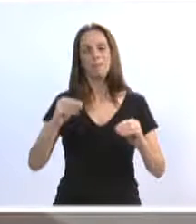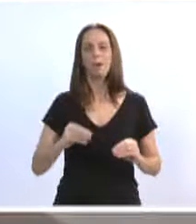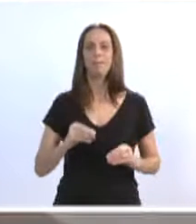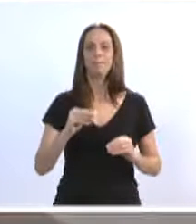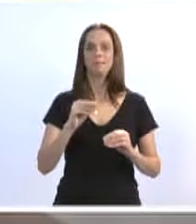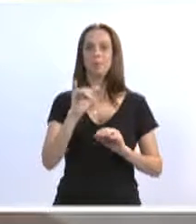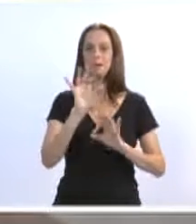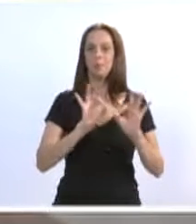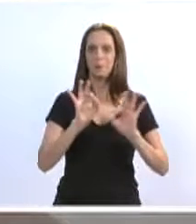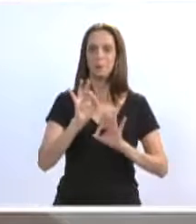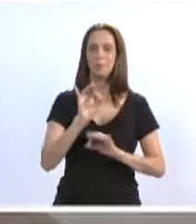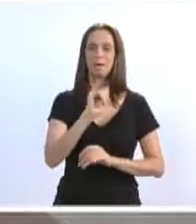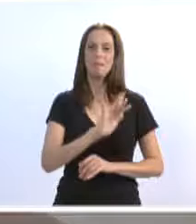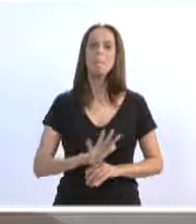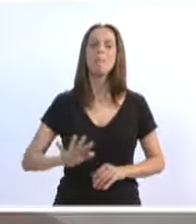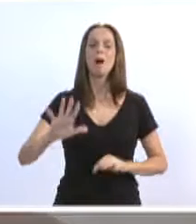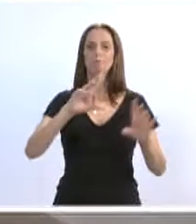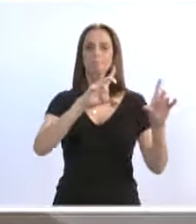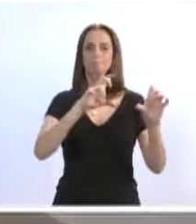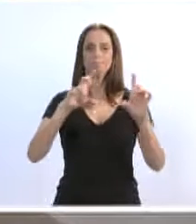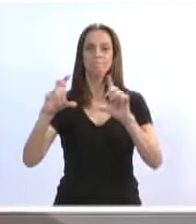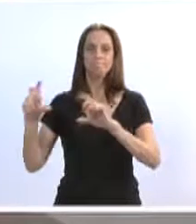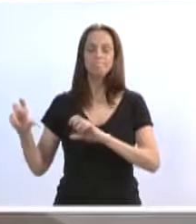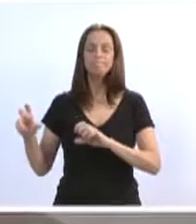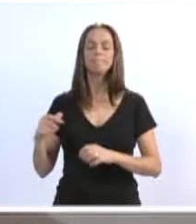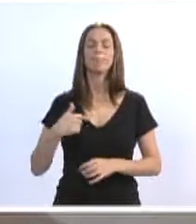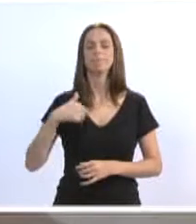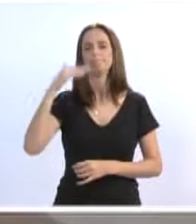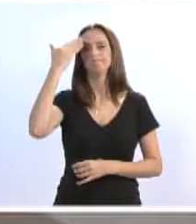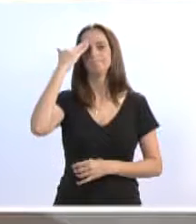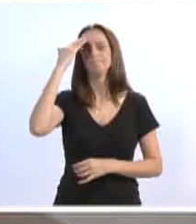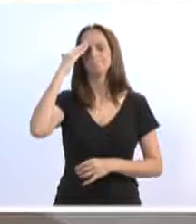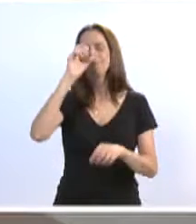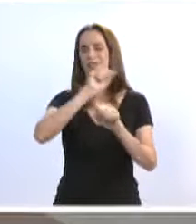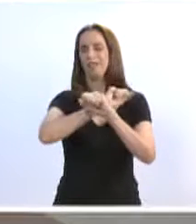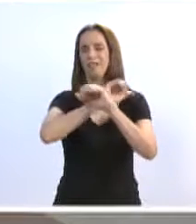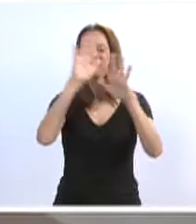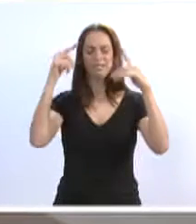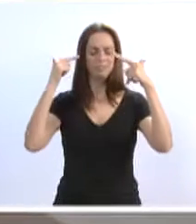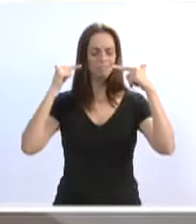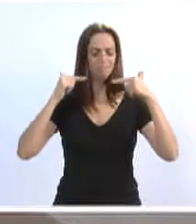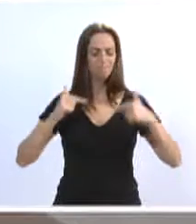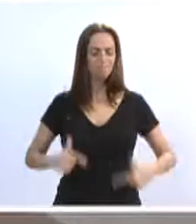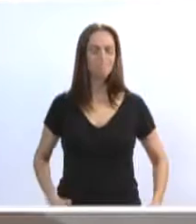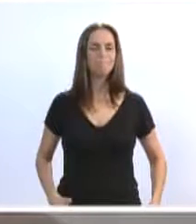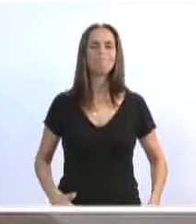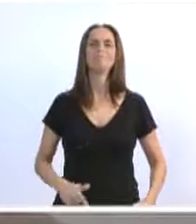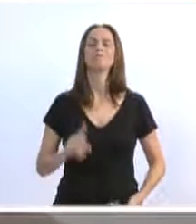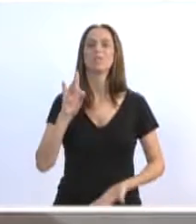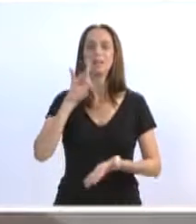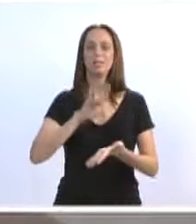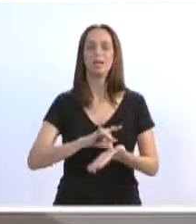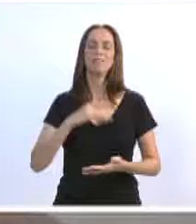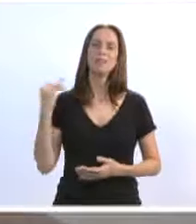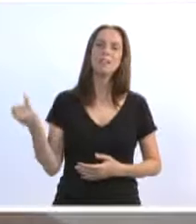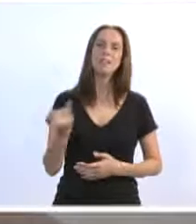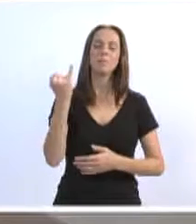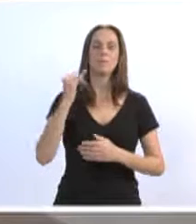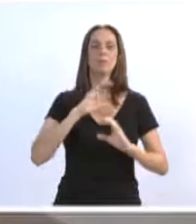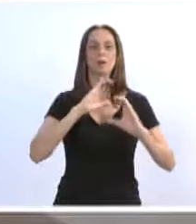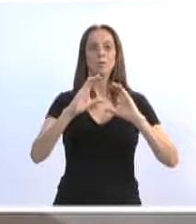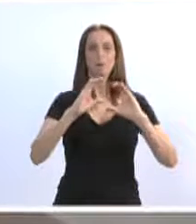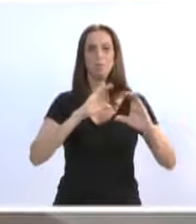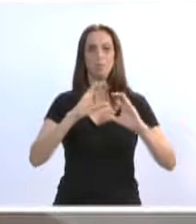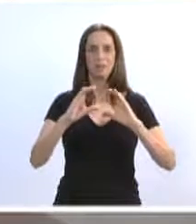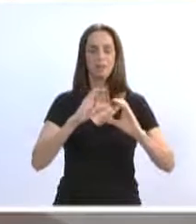quero dizer que eu entendo que a transparência é uma prerrogativa sine qua non para a comunicação